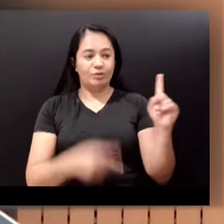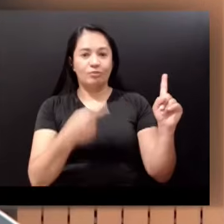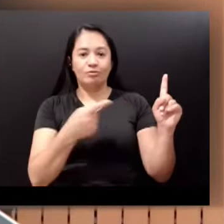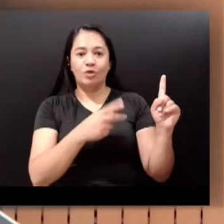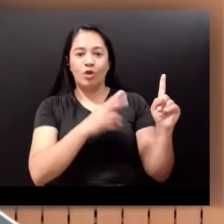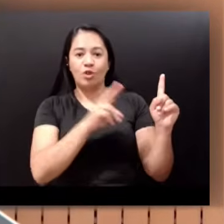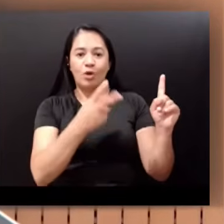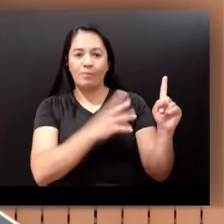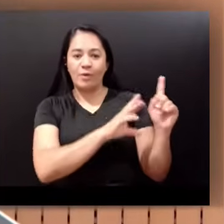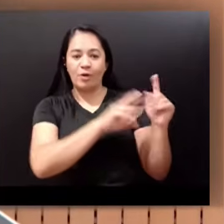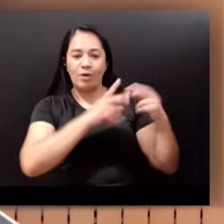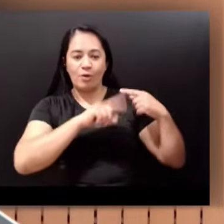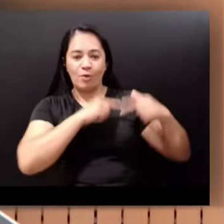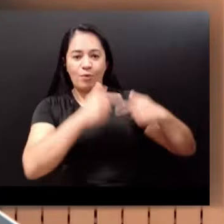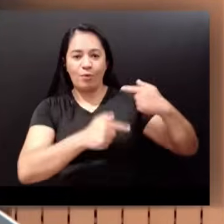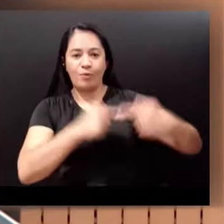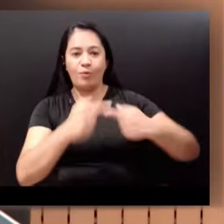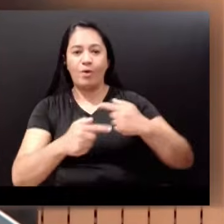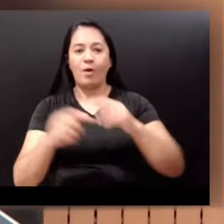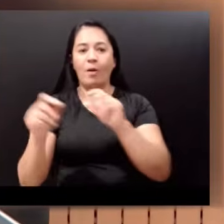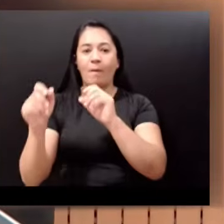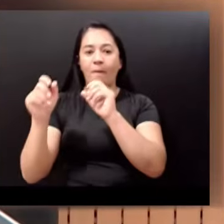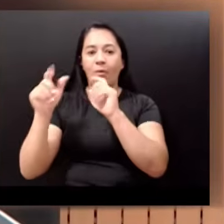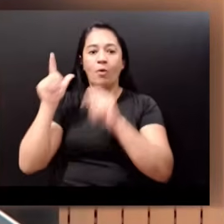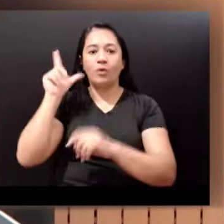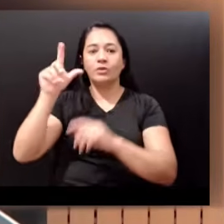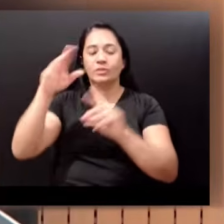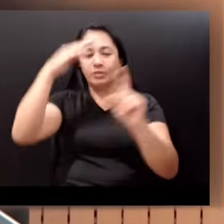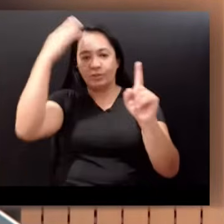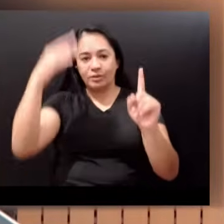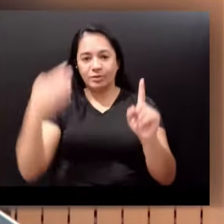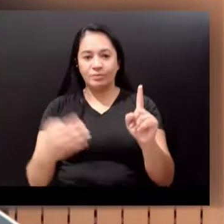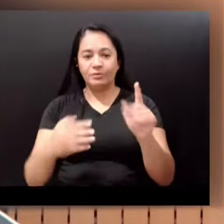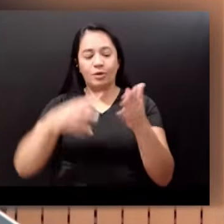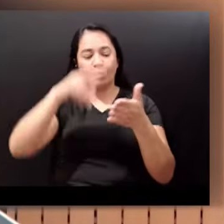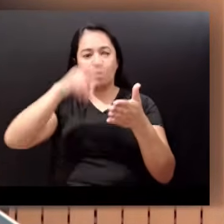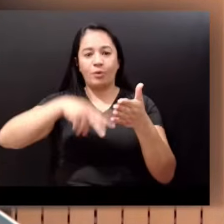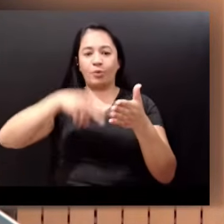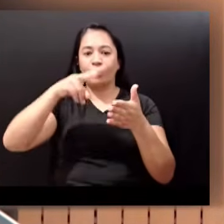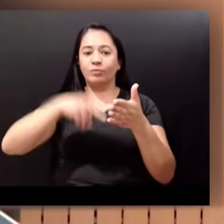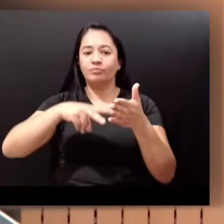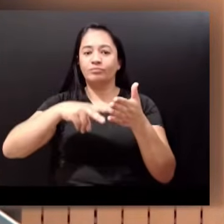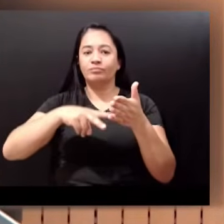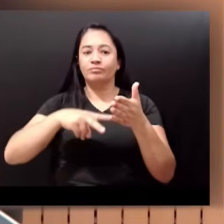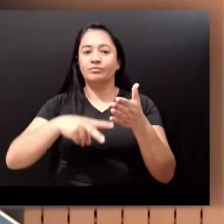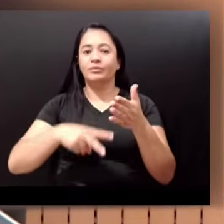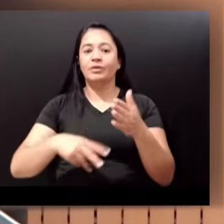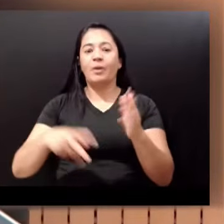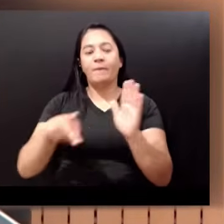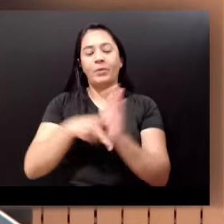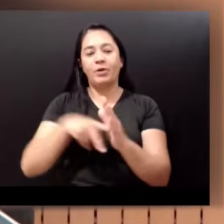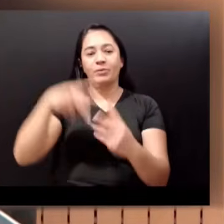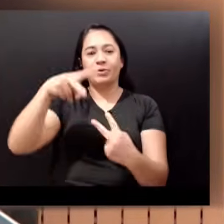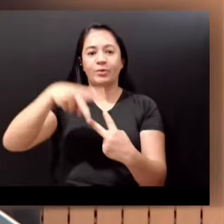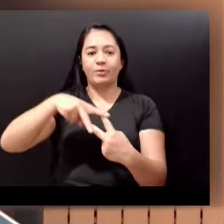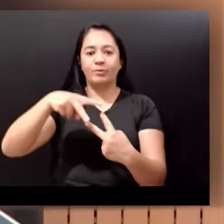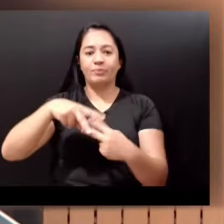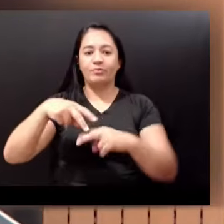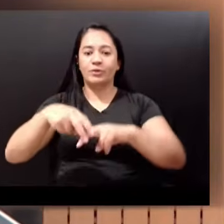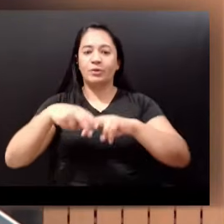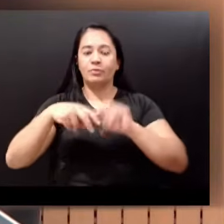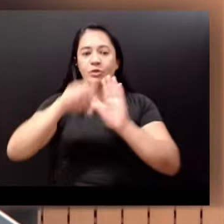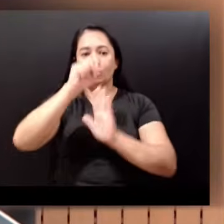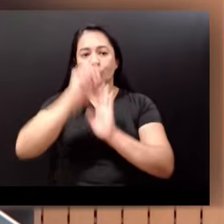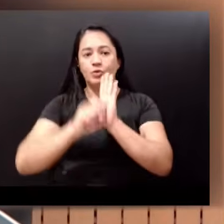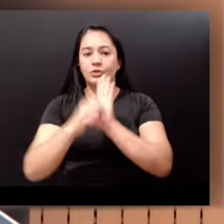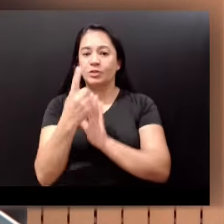Templários, puderam prestar suas homenagens com a leitura do tributo aos maçons. Por isso, no século XVIII, os segredos